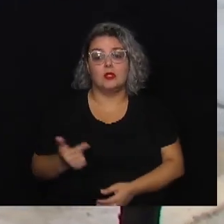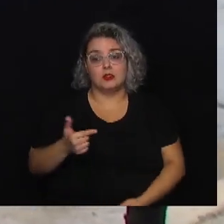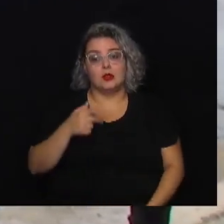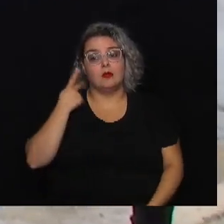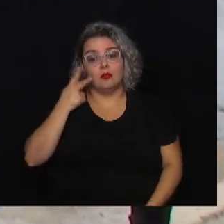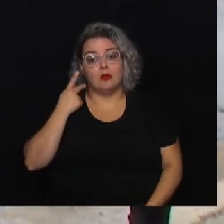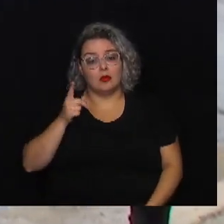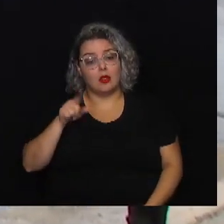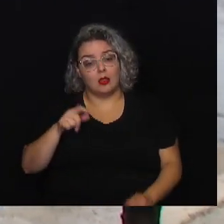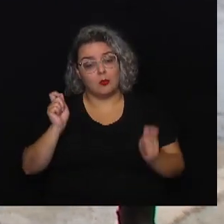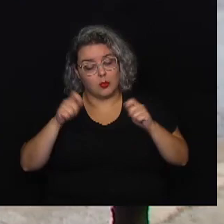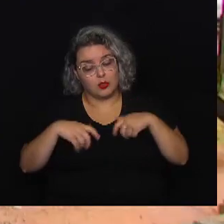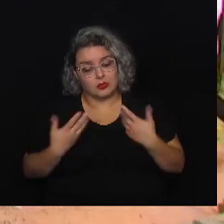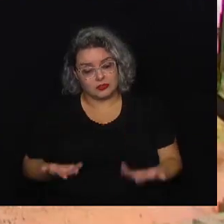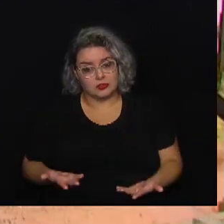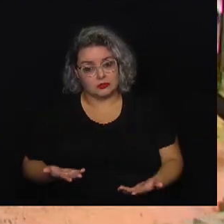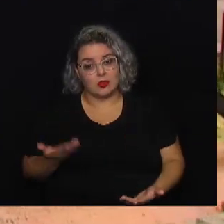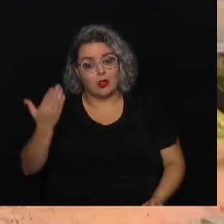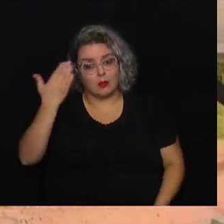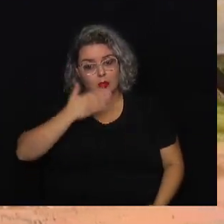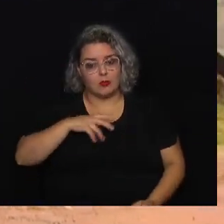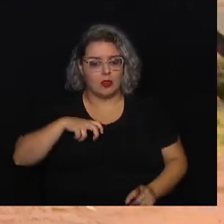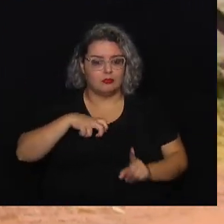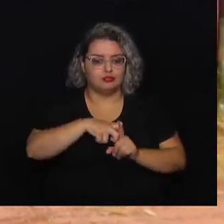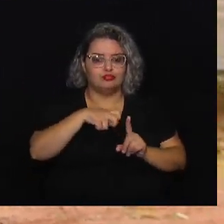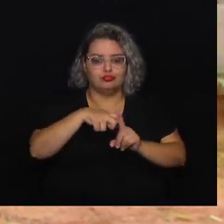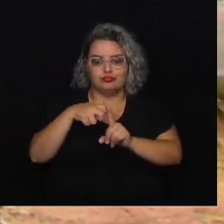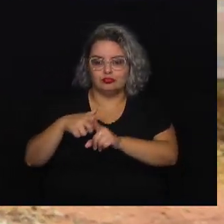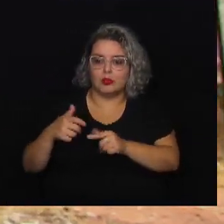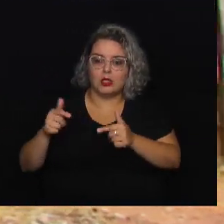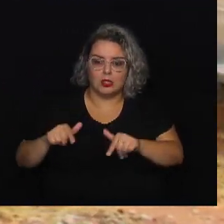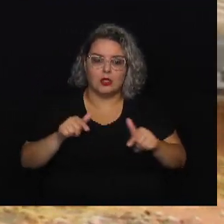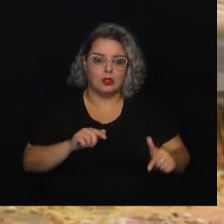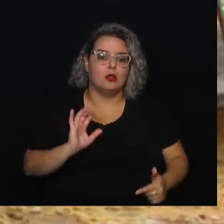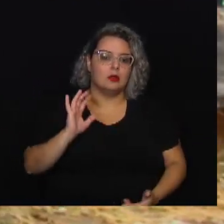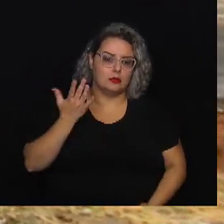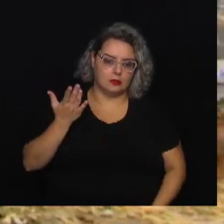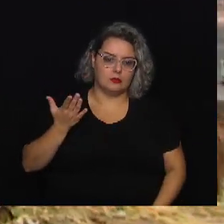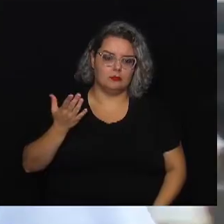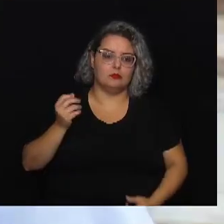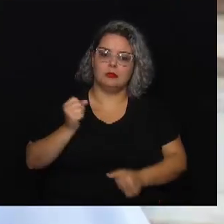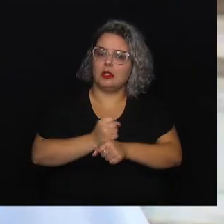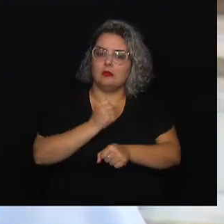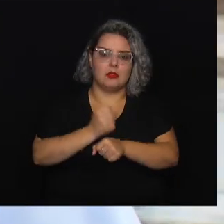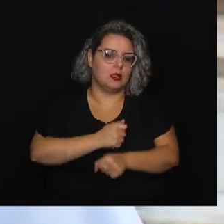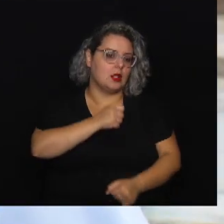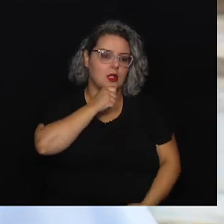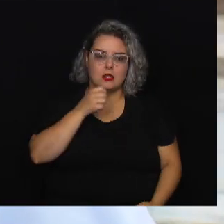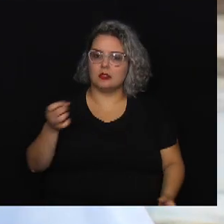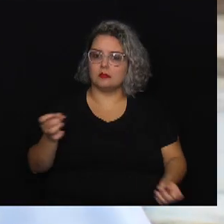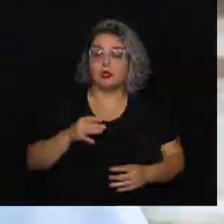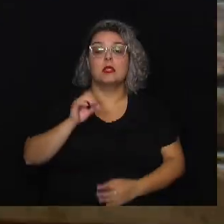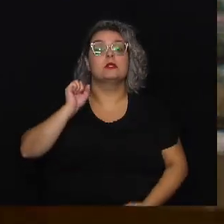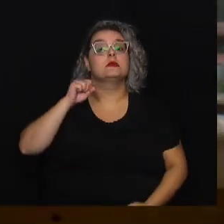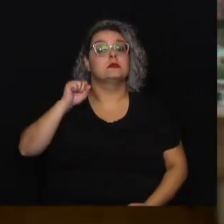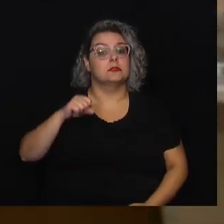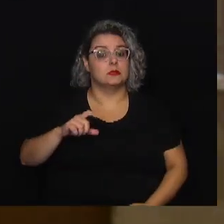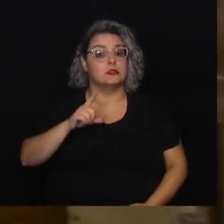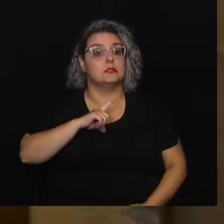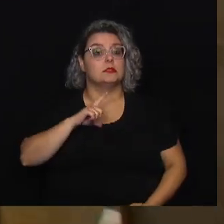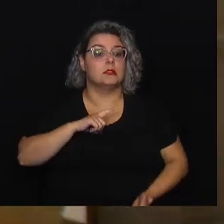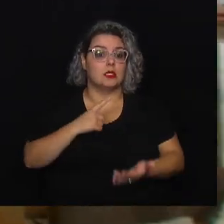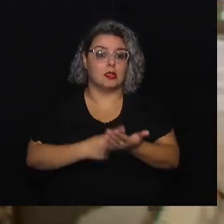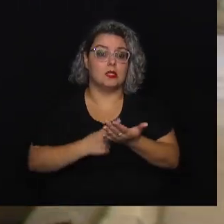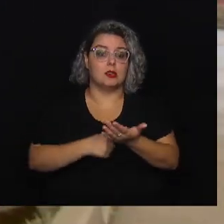é possível constatar acidentes no local, ocasionados pela obra inacabada. Sim, há registro de